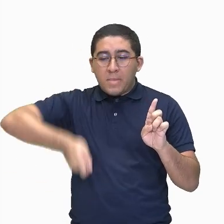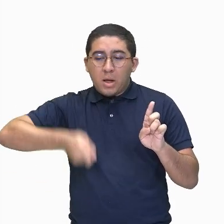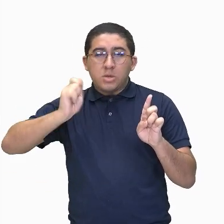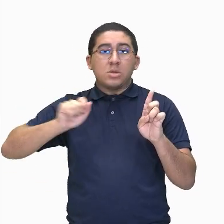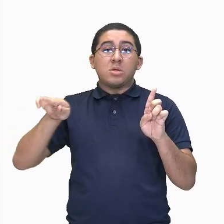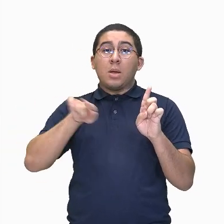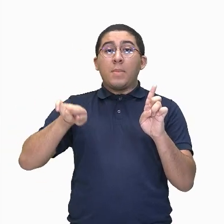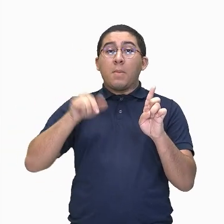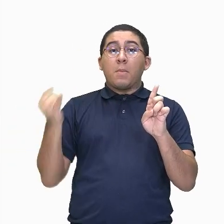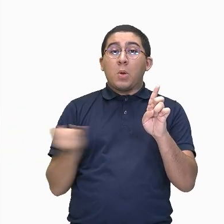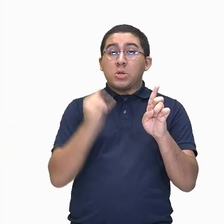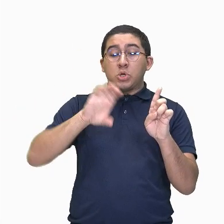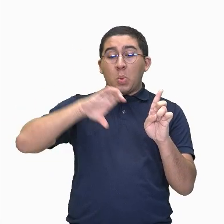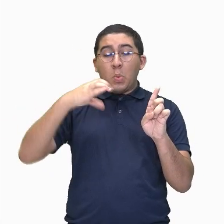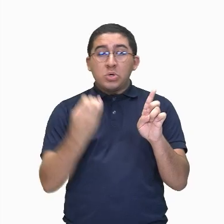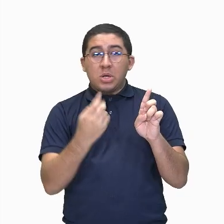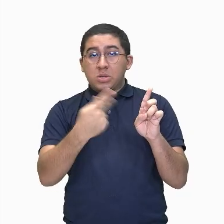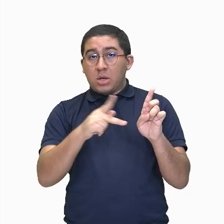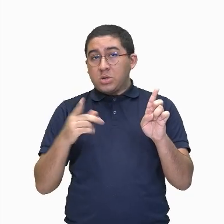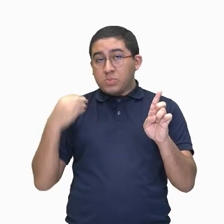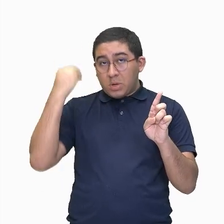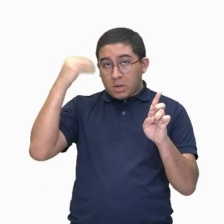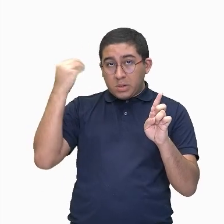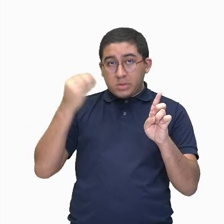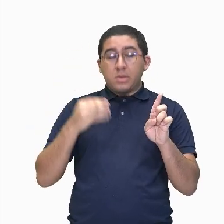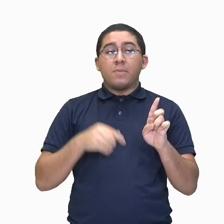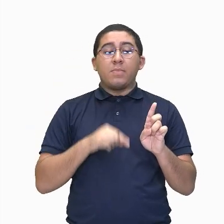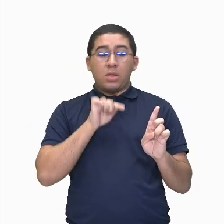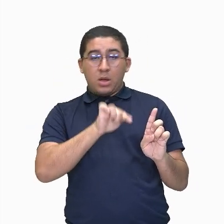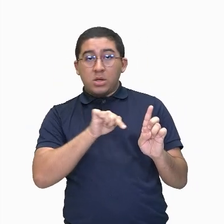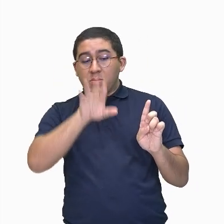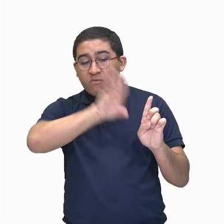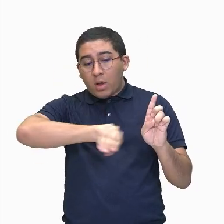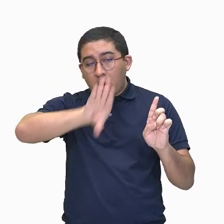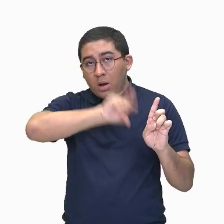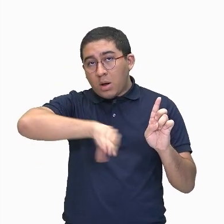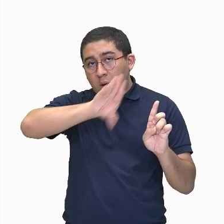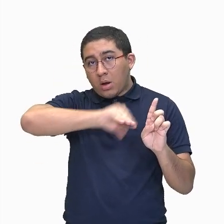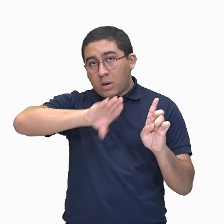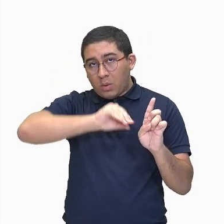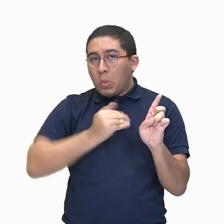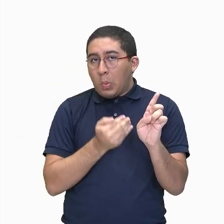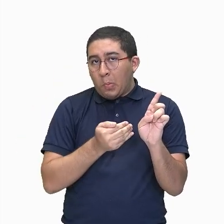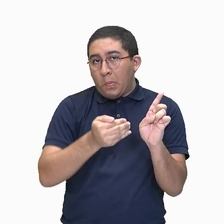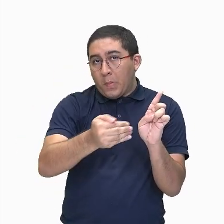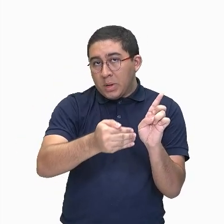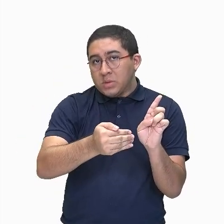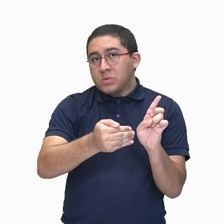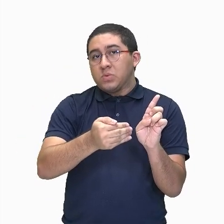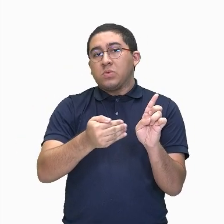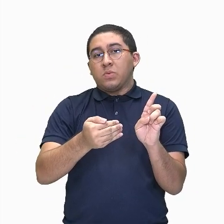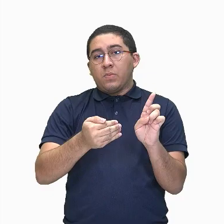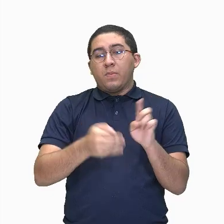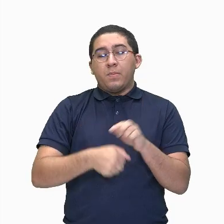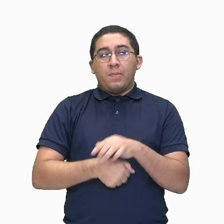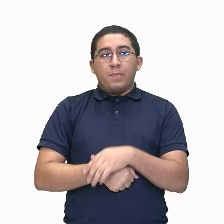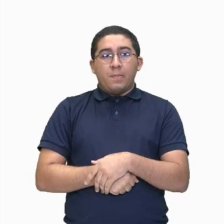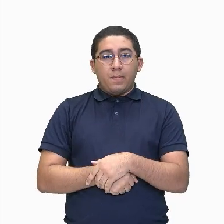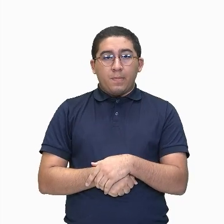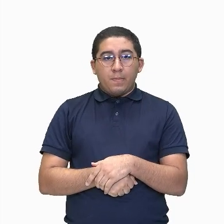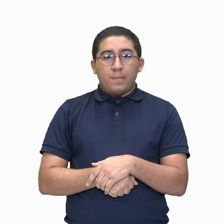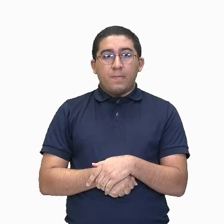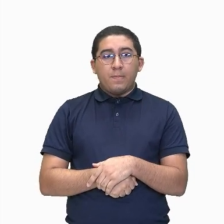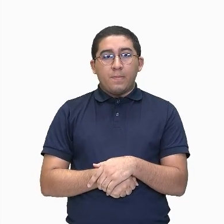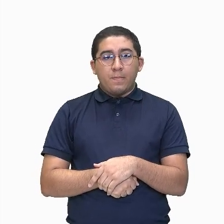para a comunidade. Então, ele fala, o início, né, da